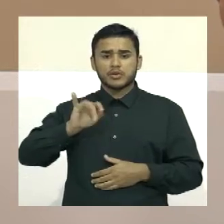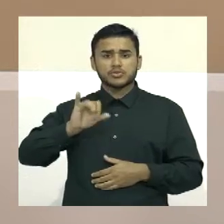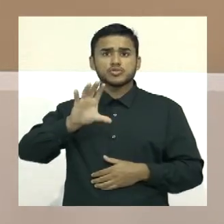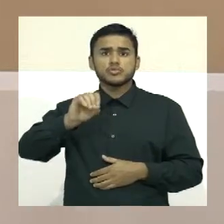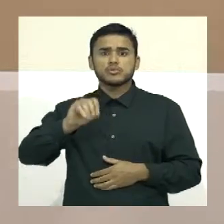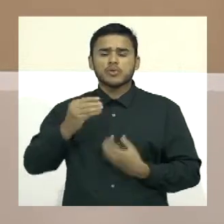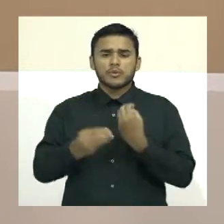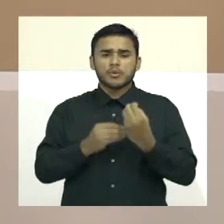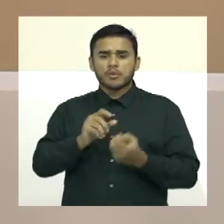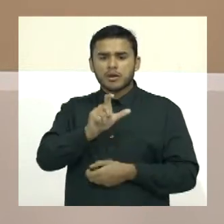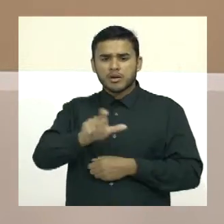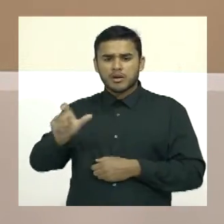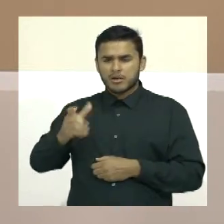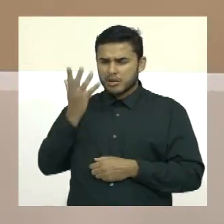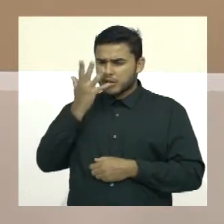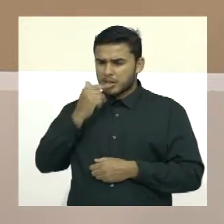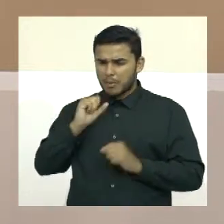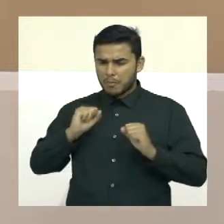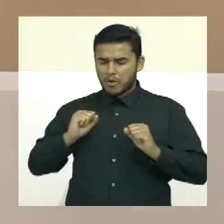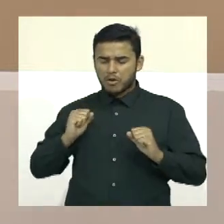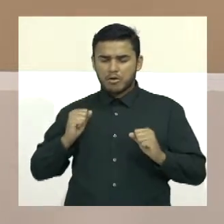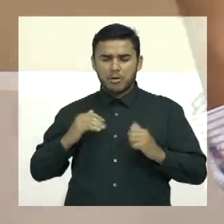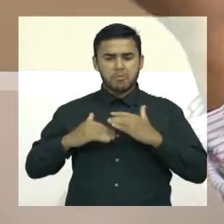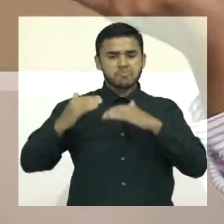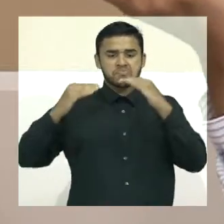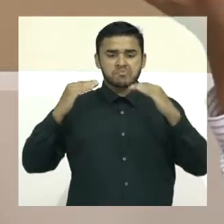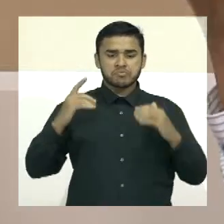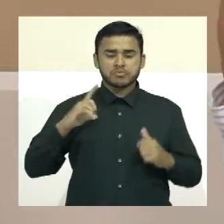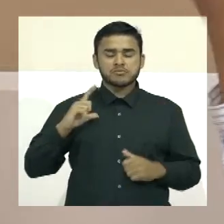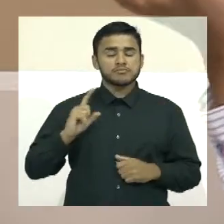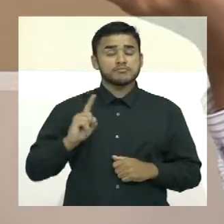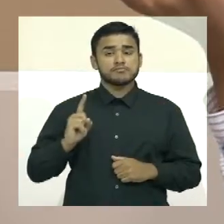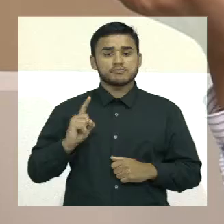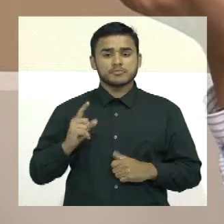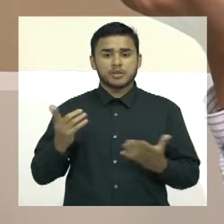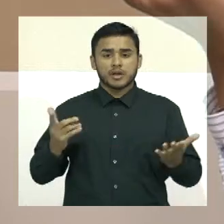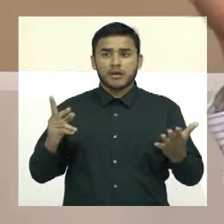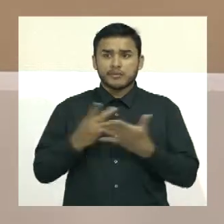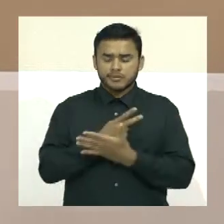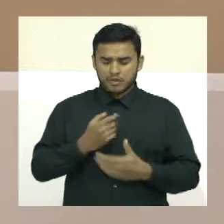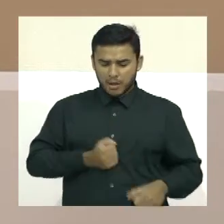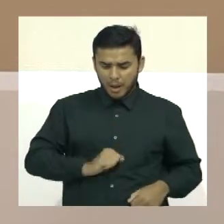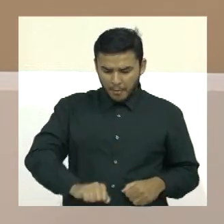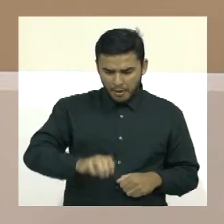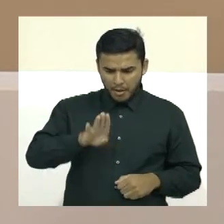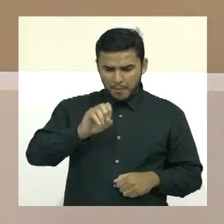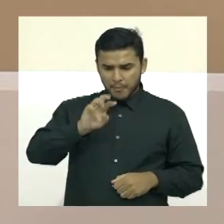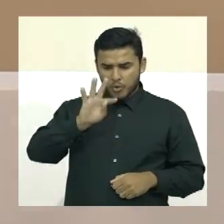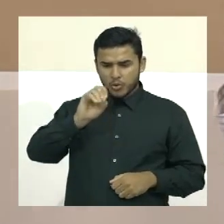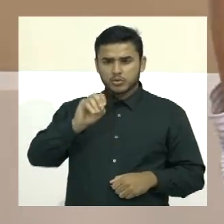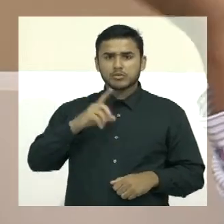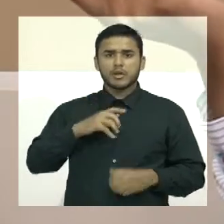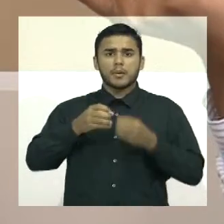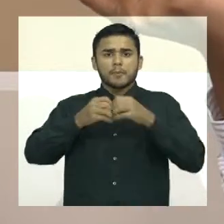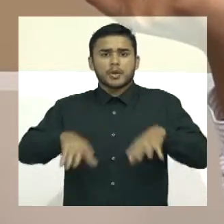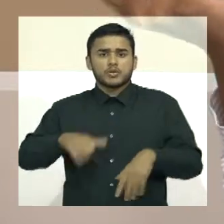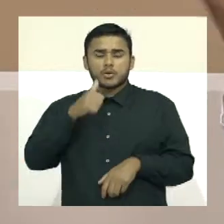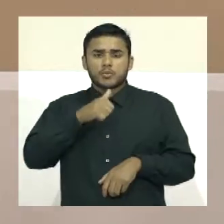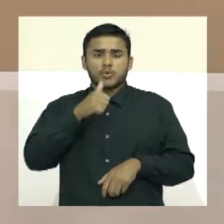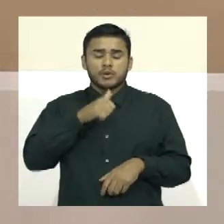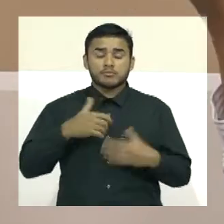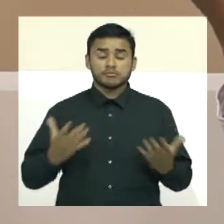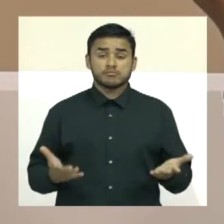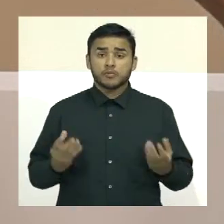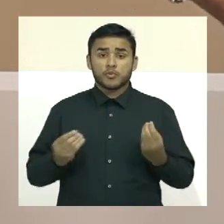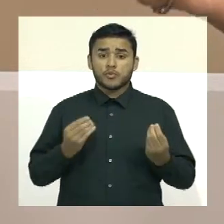a mulher que aborta. Que tipo de avanço é esse? Então a gente tem que olhar lá para fora e ver o que está acontecendo relacionado ao mercado do